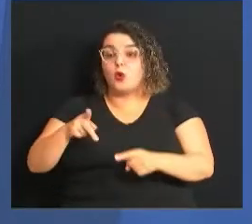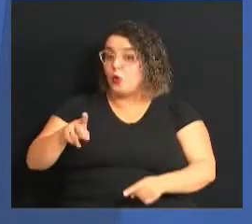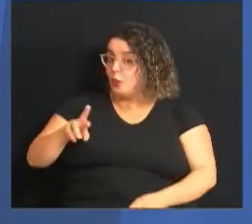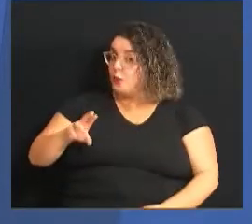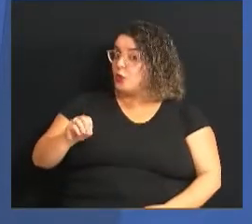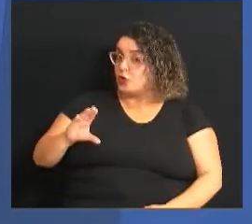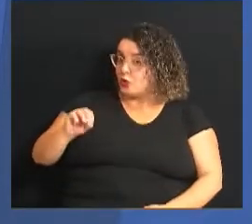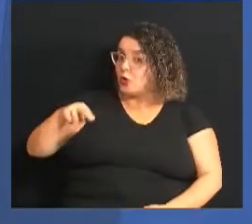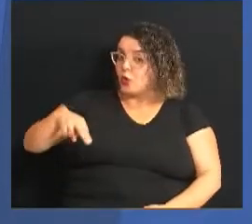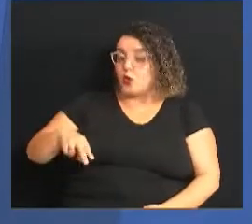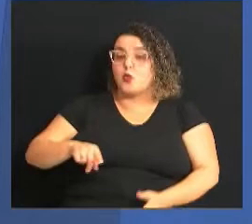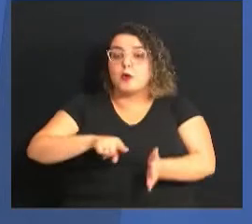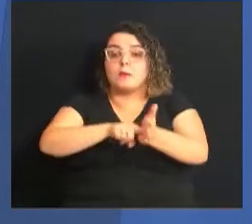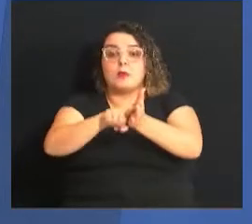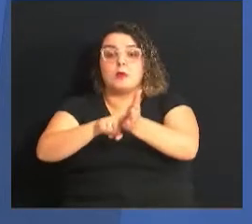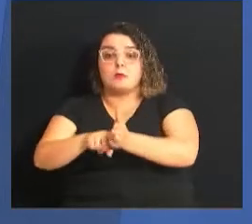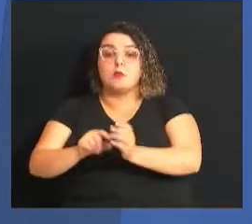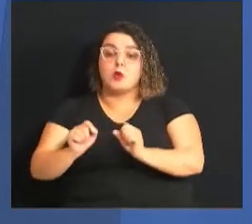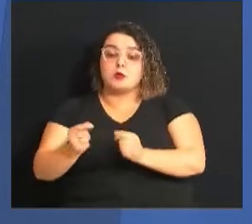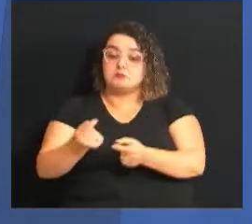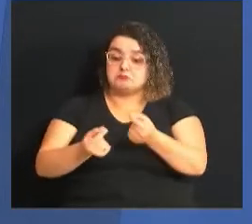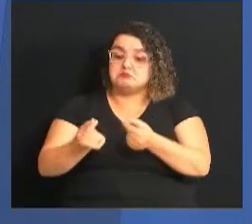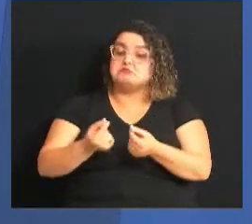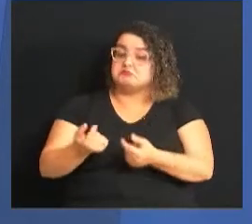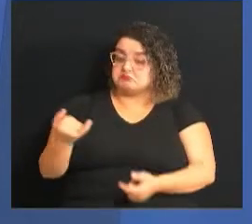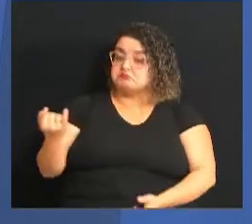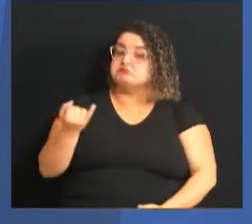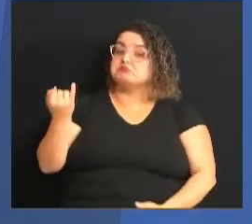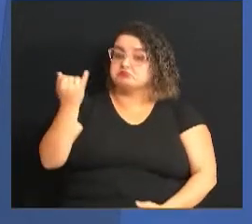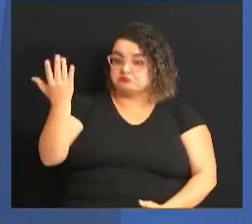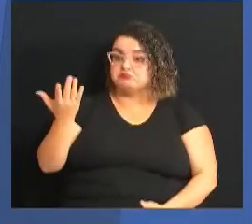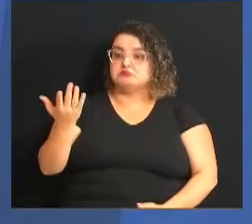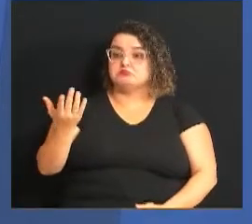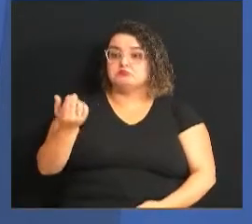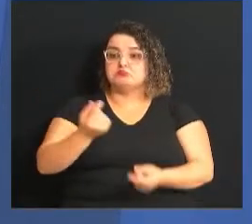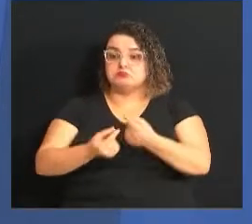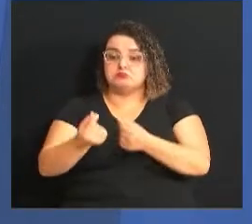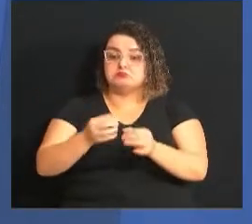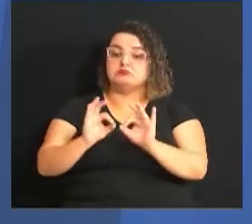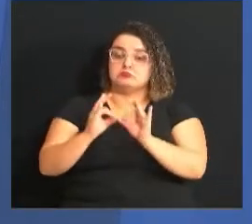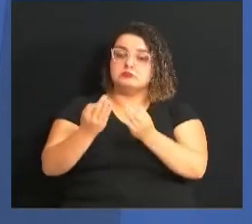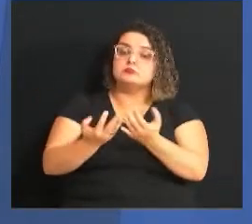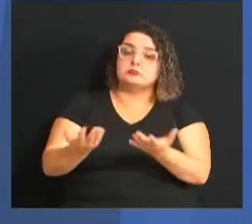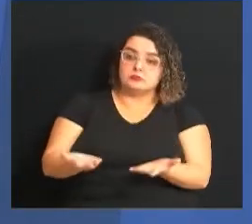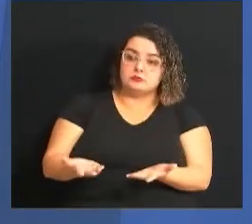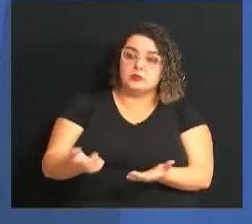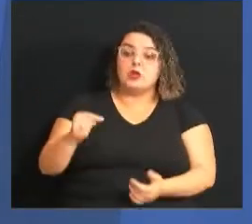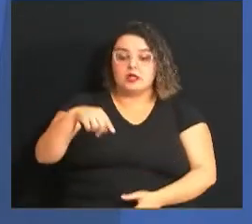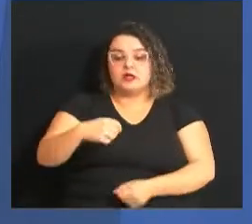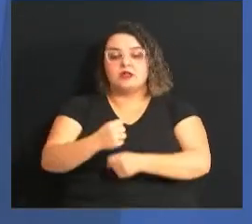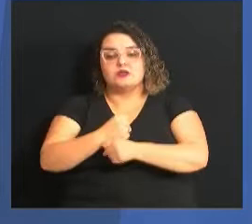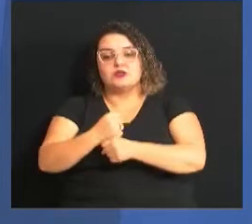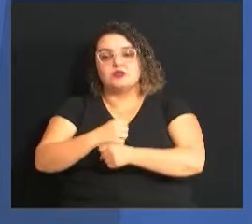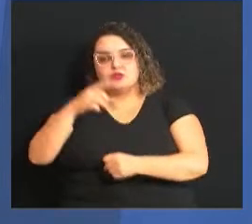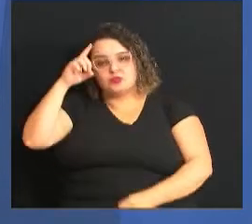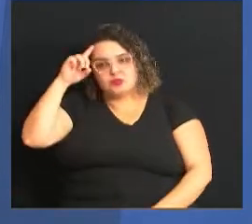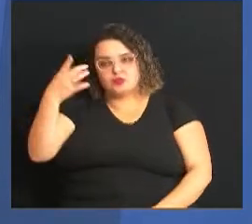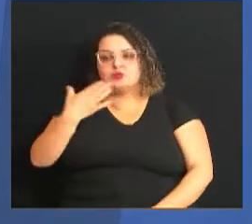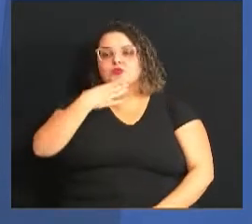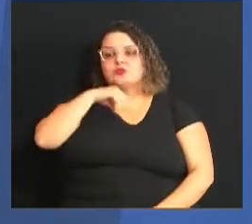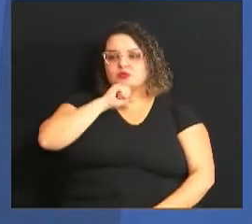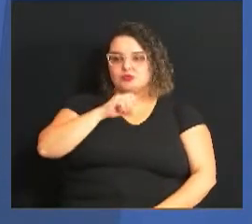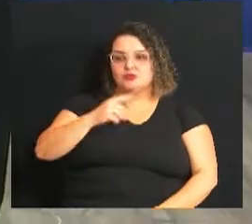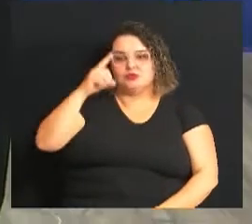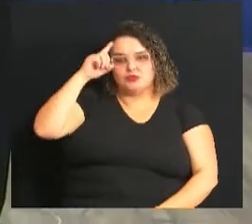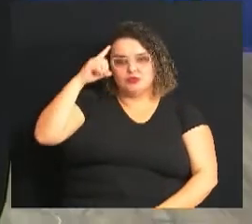pesquisa pode gerar uma economia significativa para o orçamento da família. E neste ano, o Dia dos Pais será no dia 14